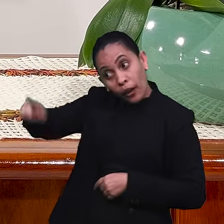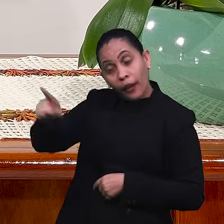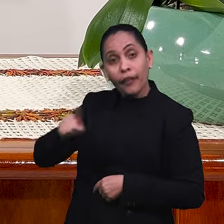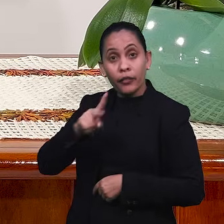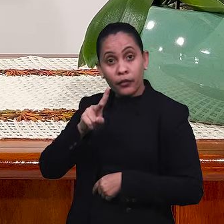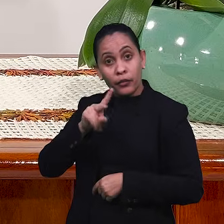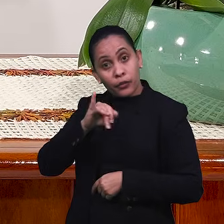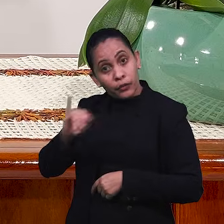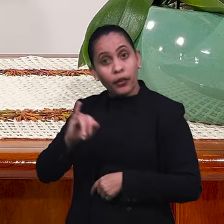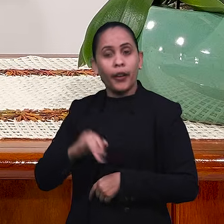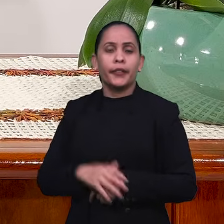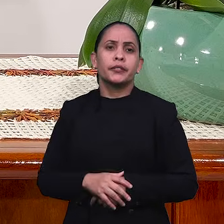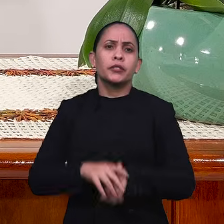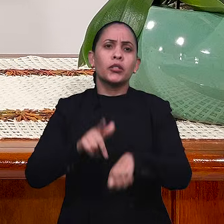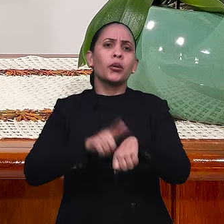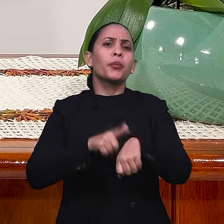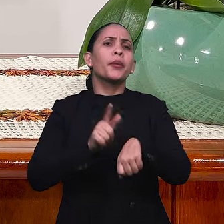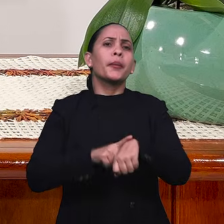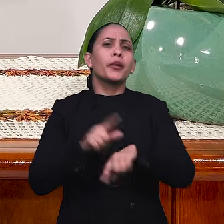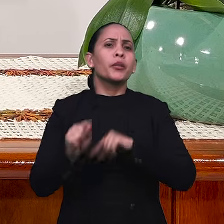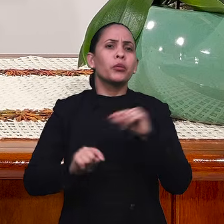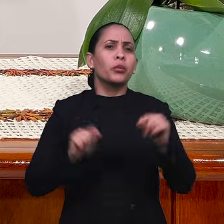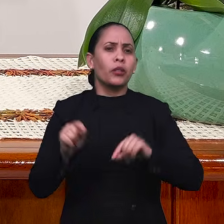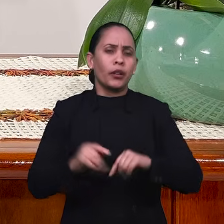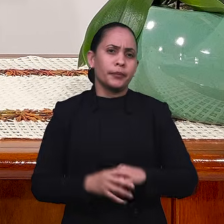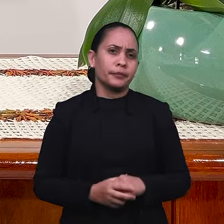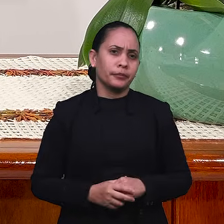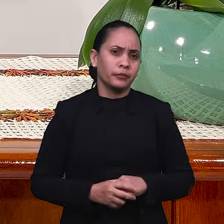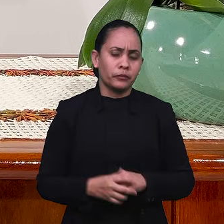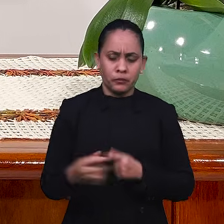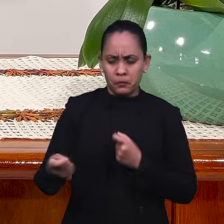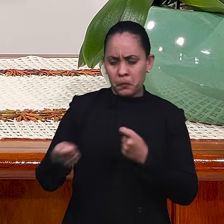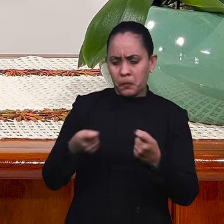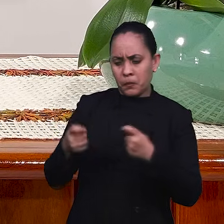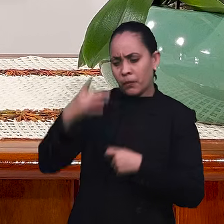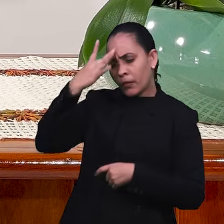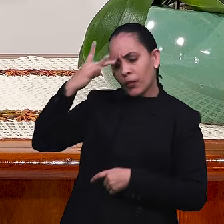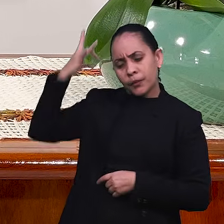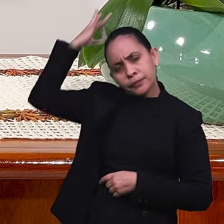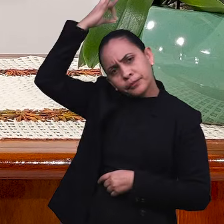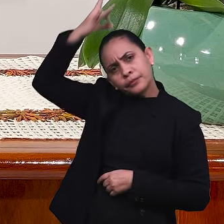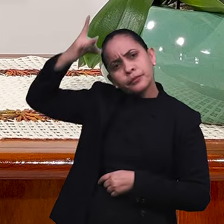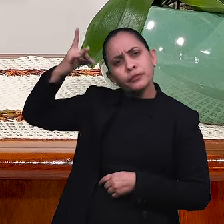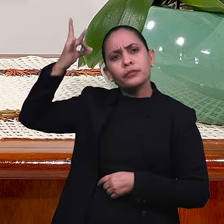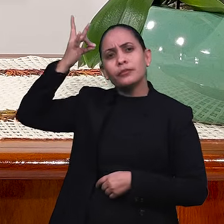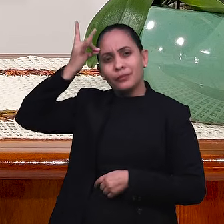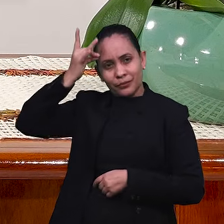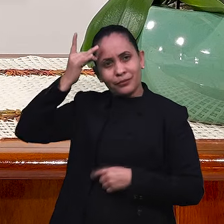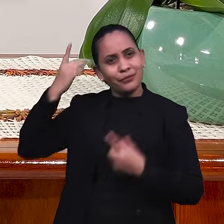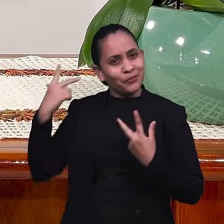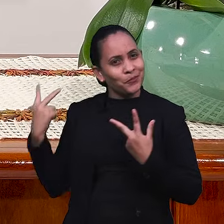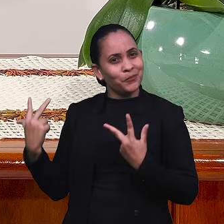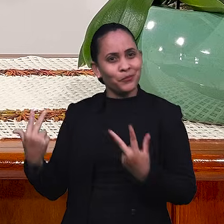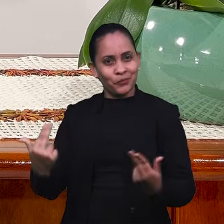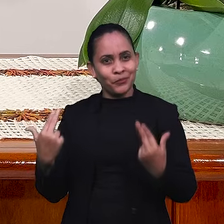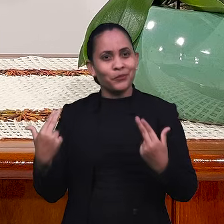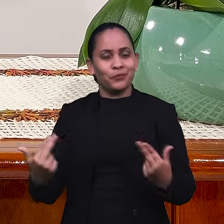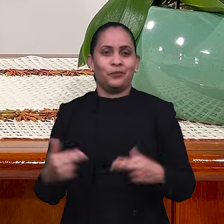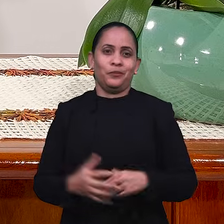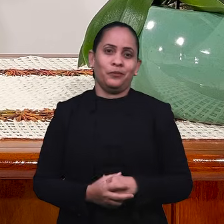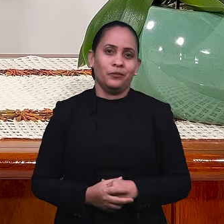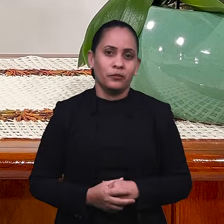Aquele momento em que o governo do Espírito Santo age de tal forma que ele